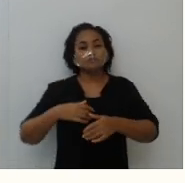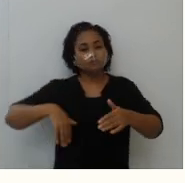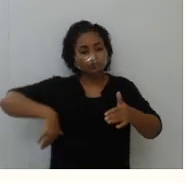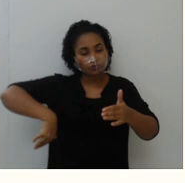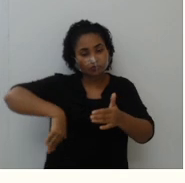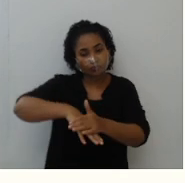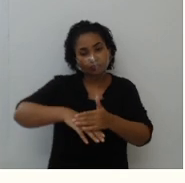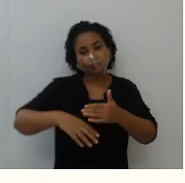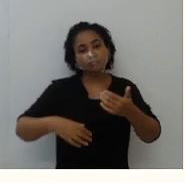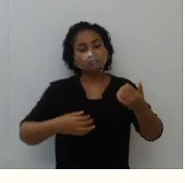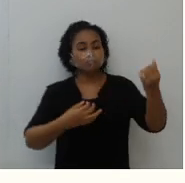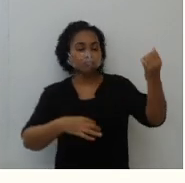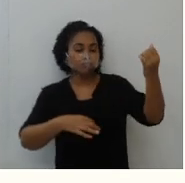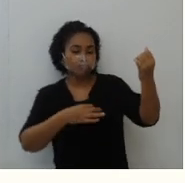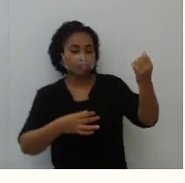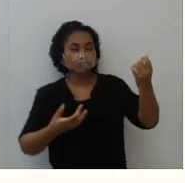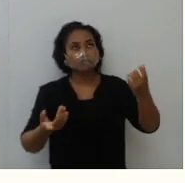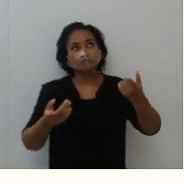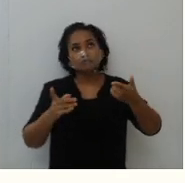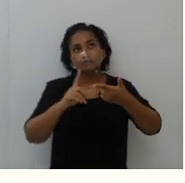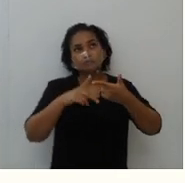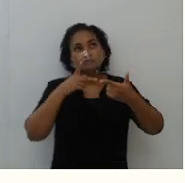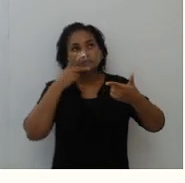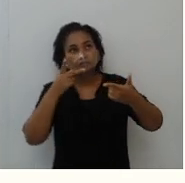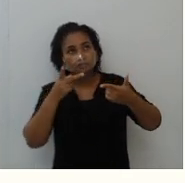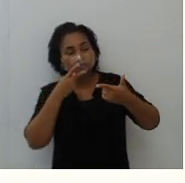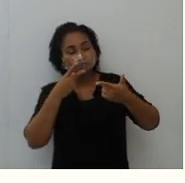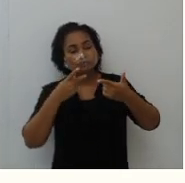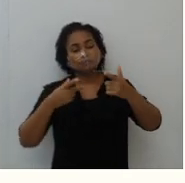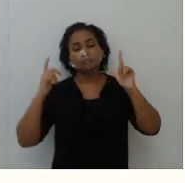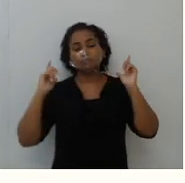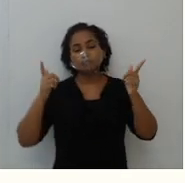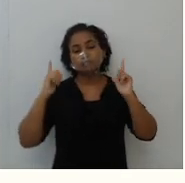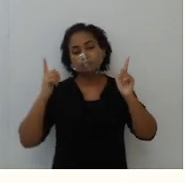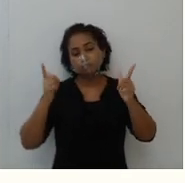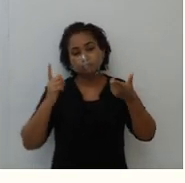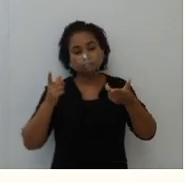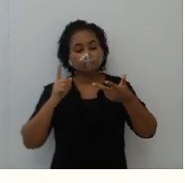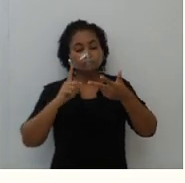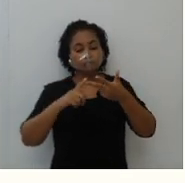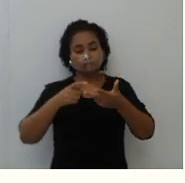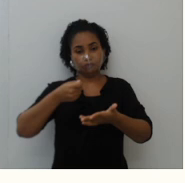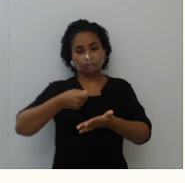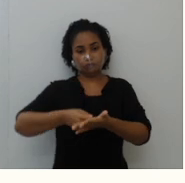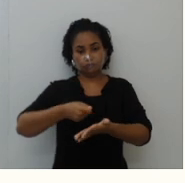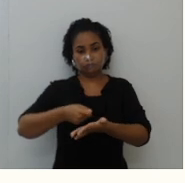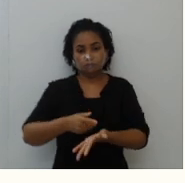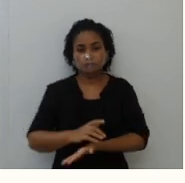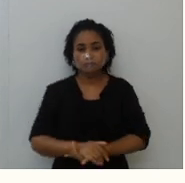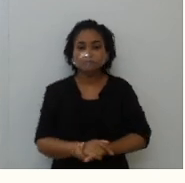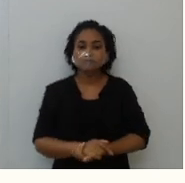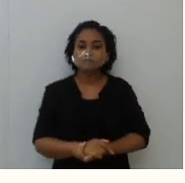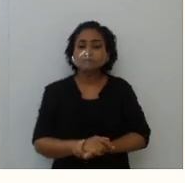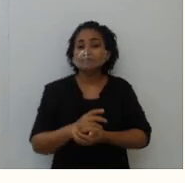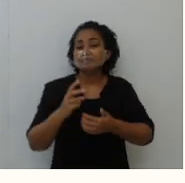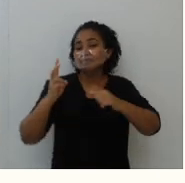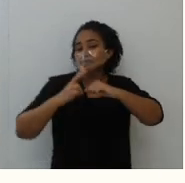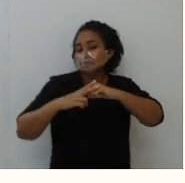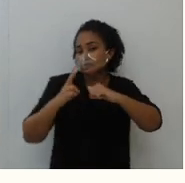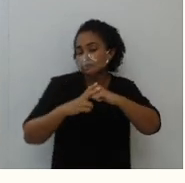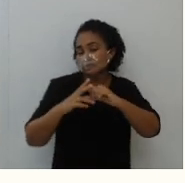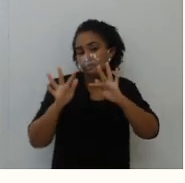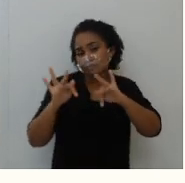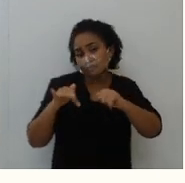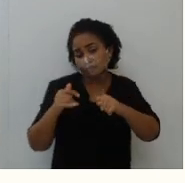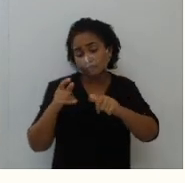Jogar ou tocar, dizer, curtir e obedecer, tá? Então, esses verbos que terminam